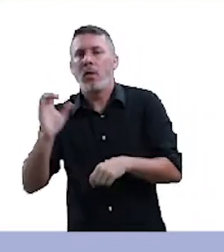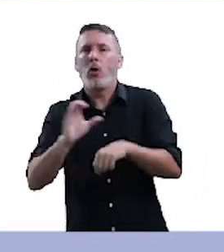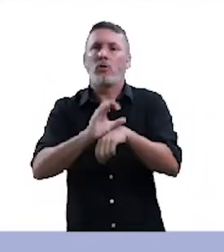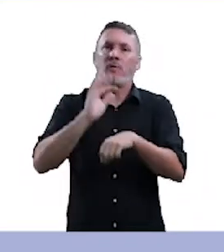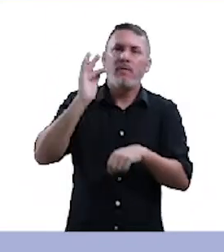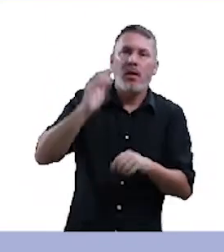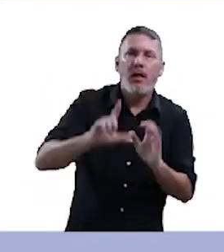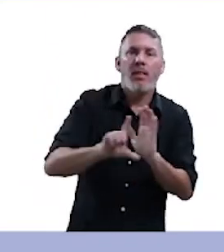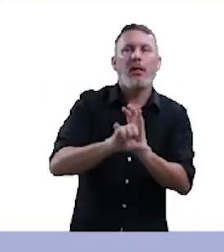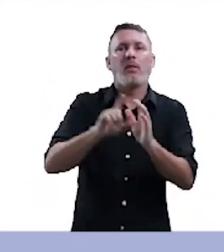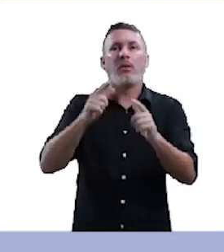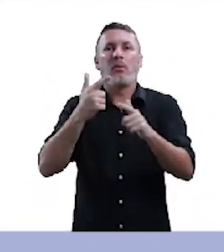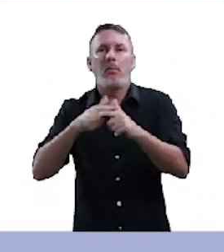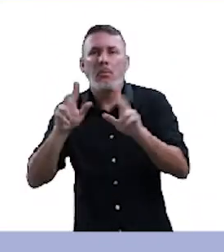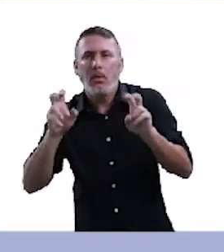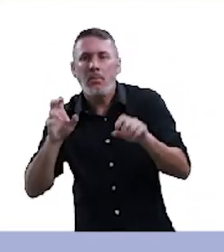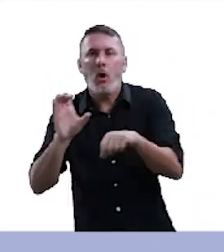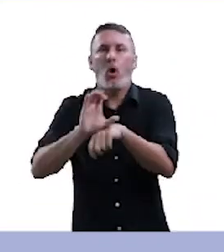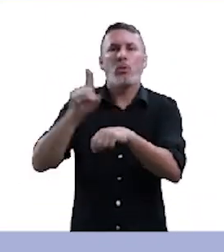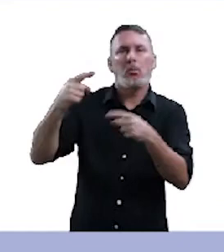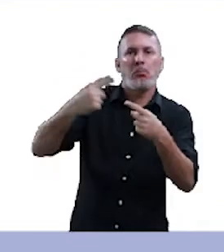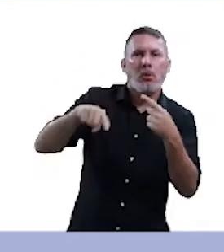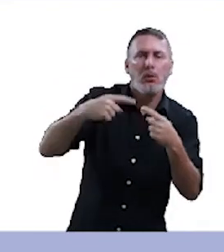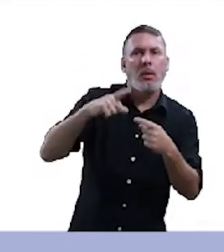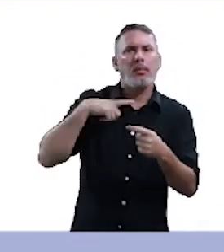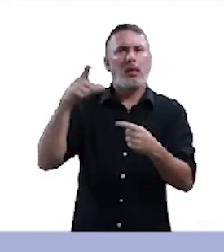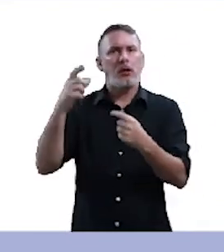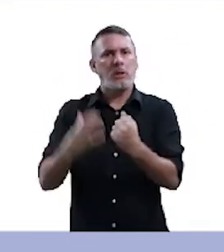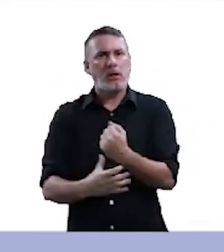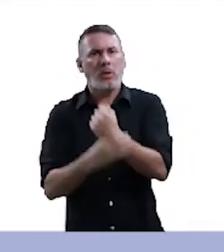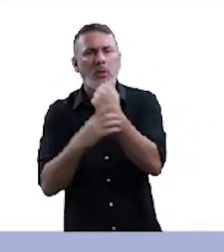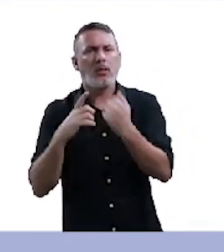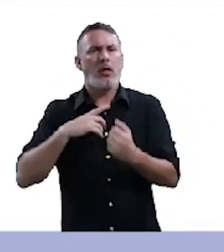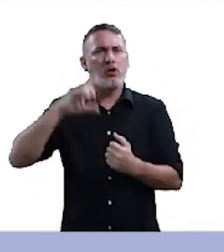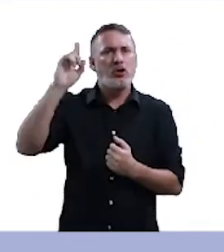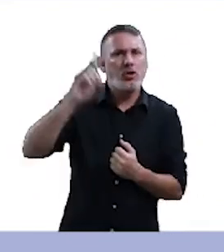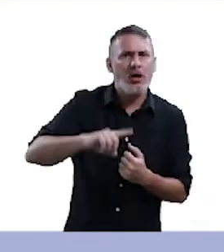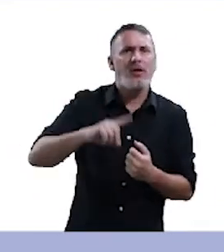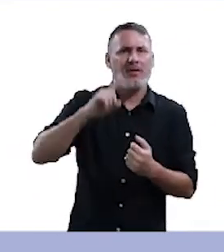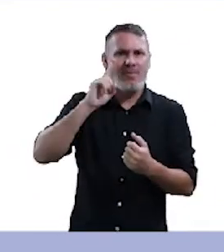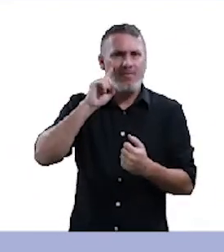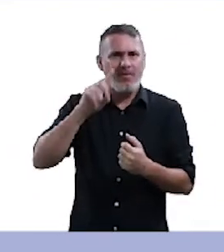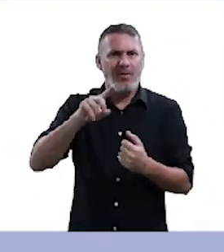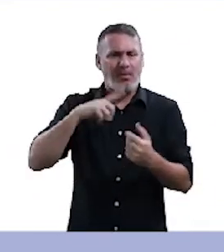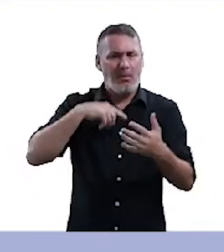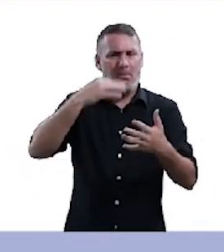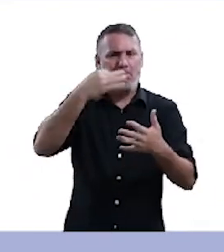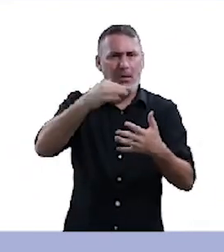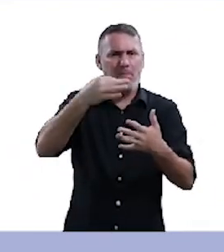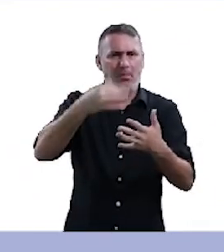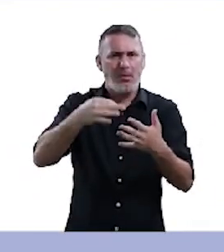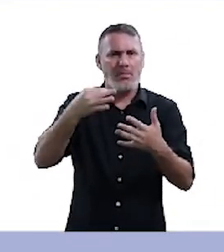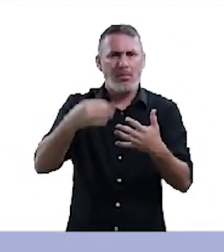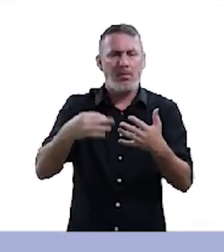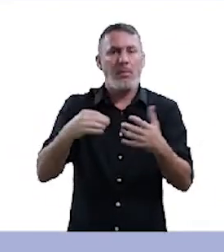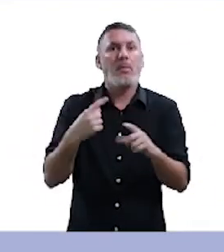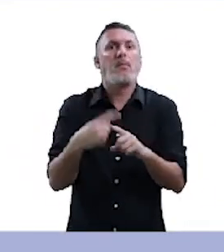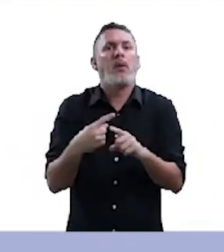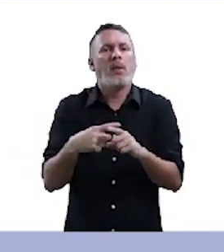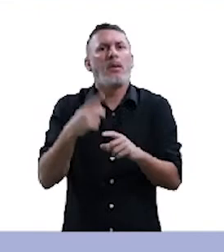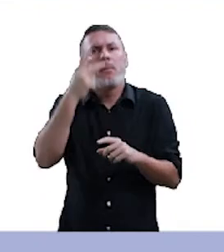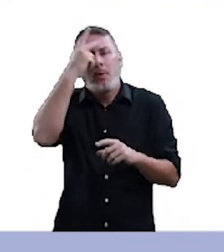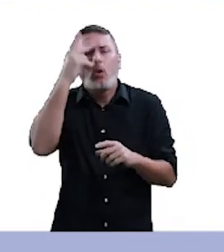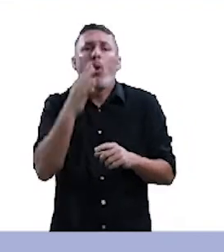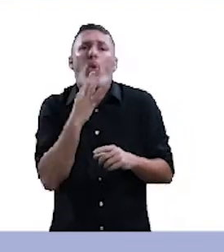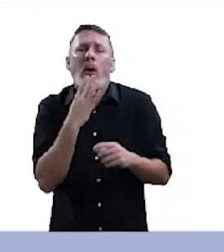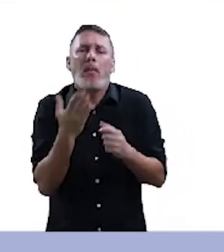ou tal problemática, a Constituição assegura o direito, mas esse direito não está sendo levado à prática. Por quê? Ele tinha domínio, pelo menos,